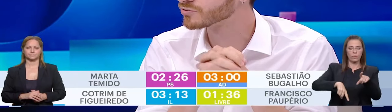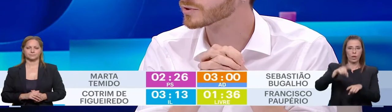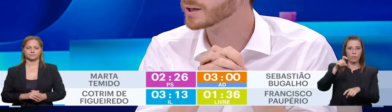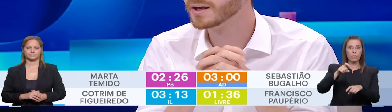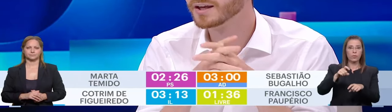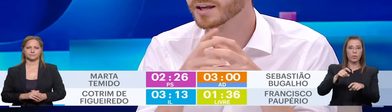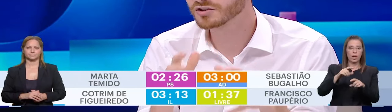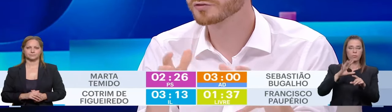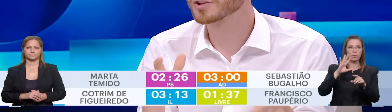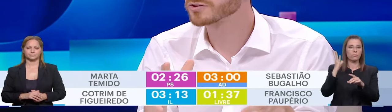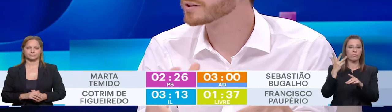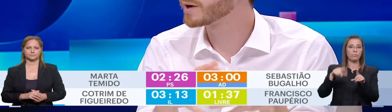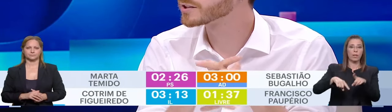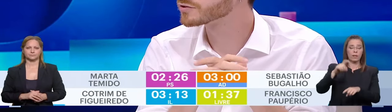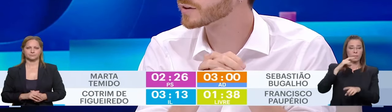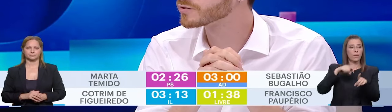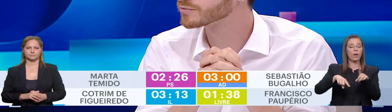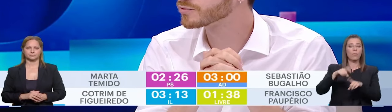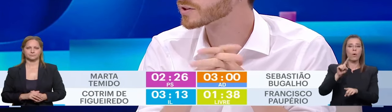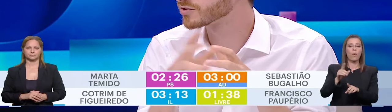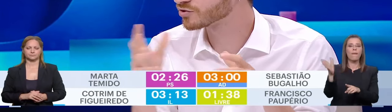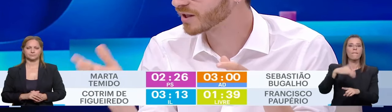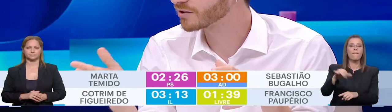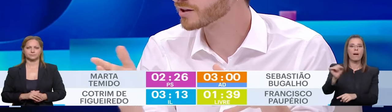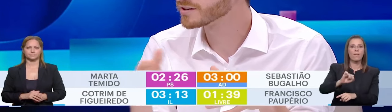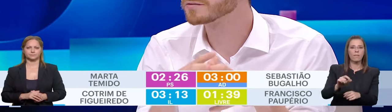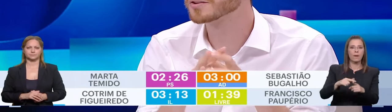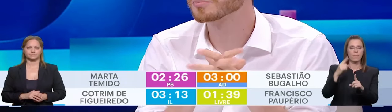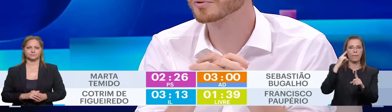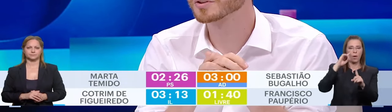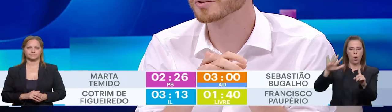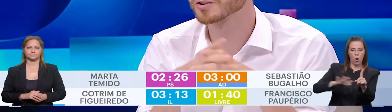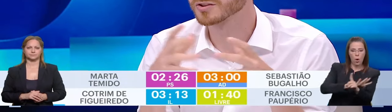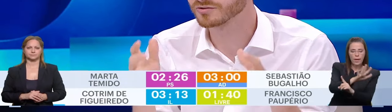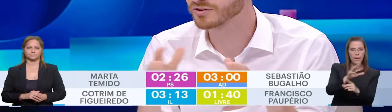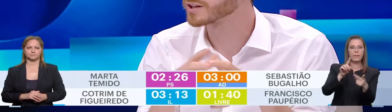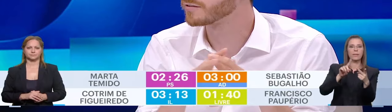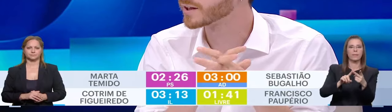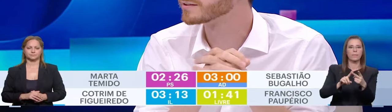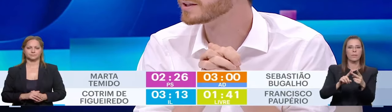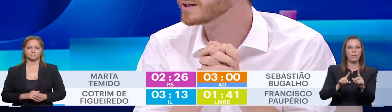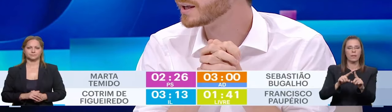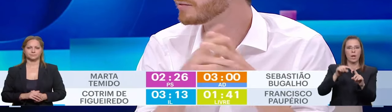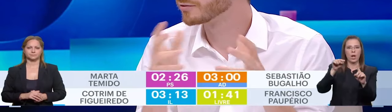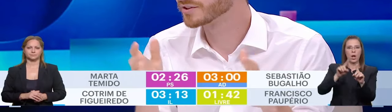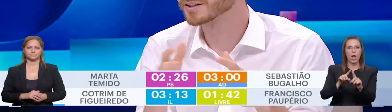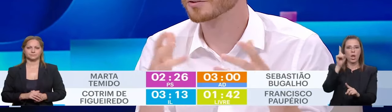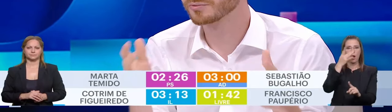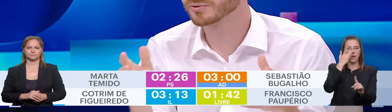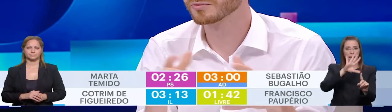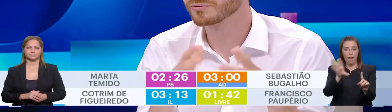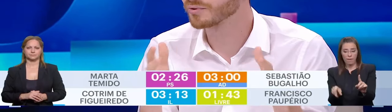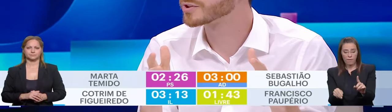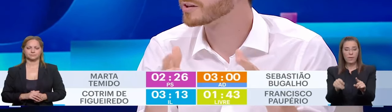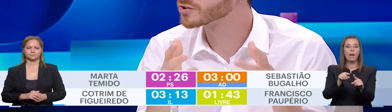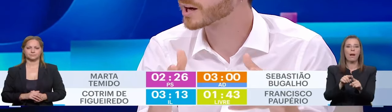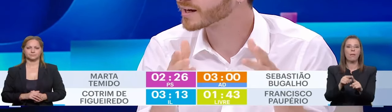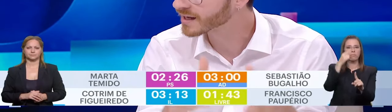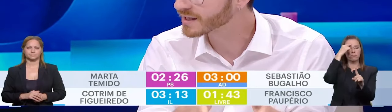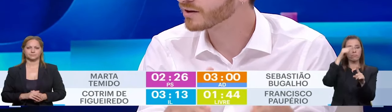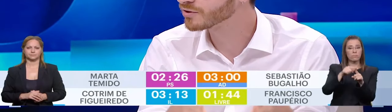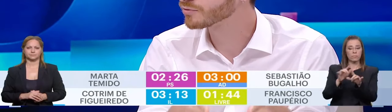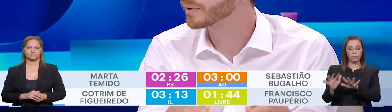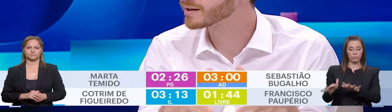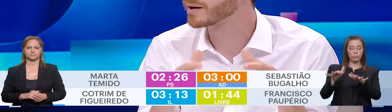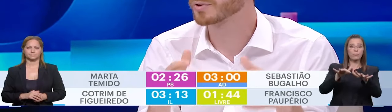climáticos esses refugiados climáticos vêm sobretudo das zonas de médio Oriente vêm sobretudo das zonas de norte de África e vão ter Sobretudo o objetivo de